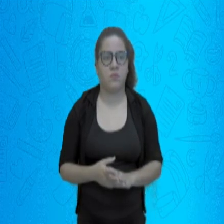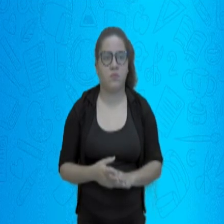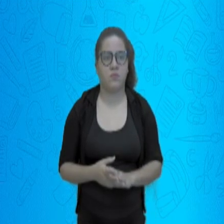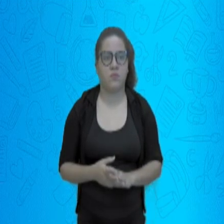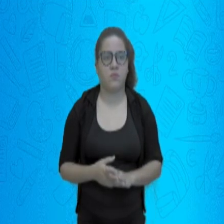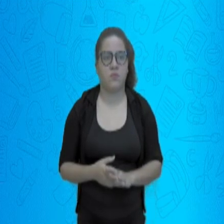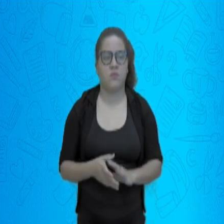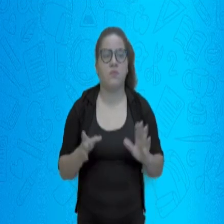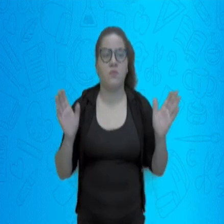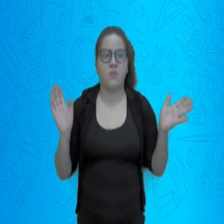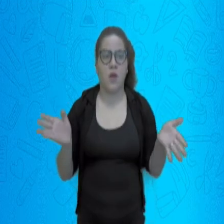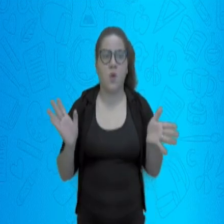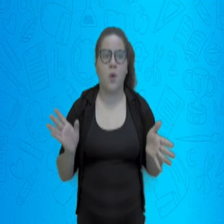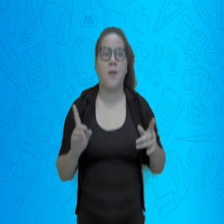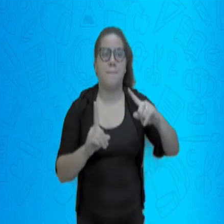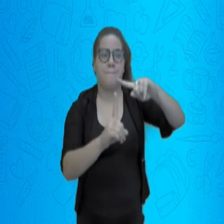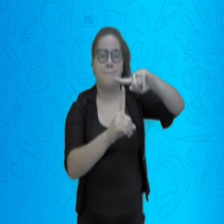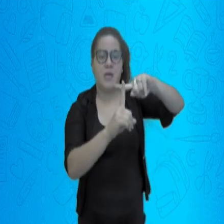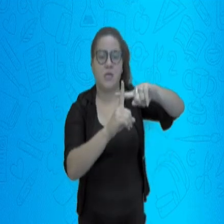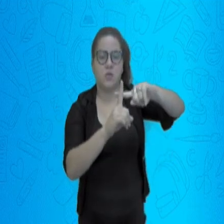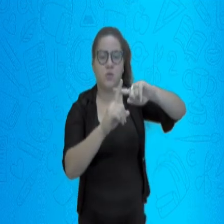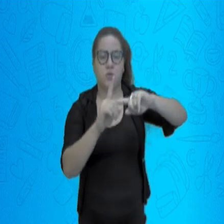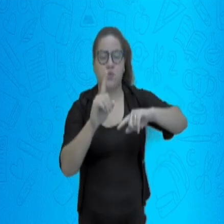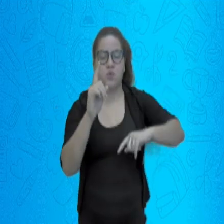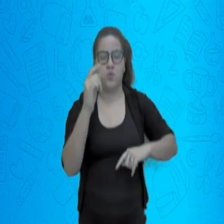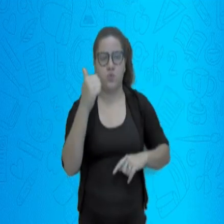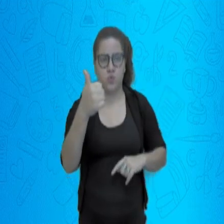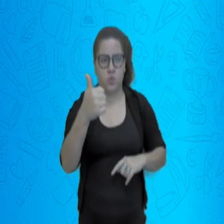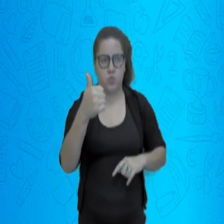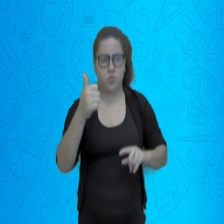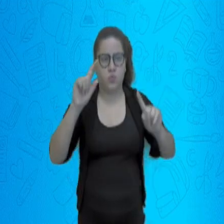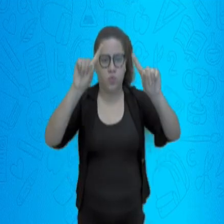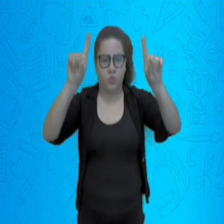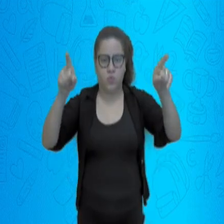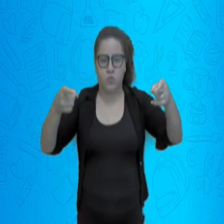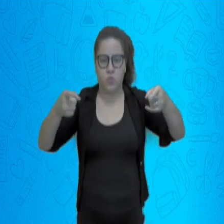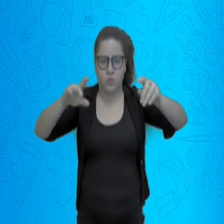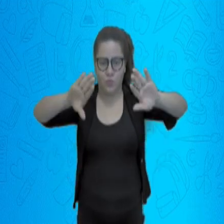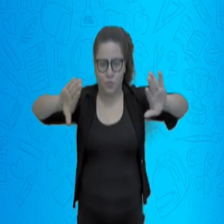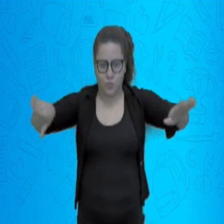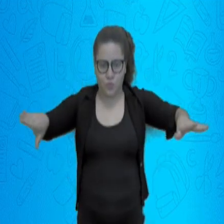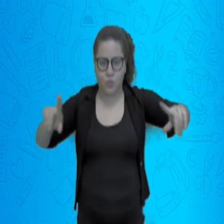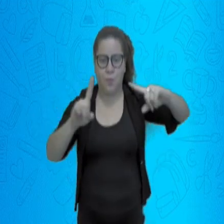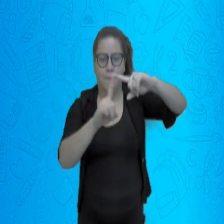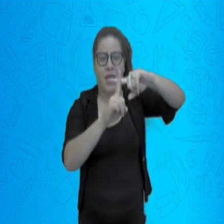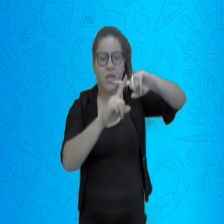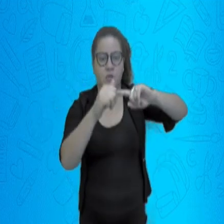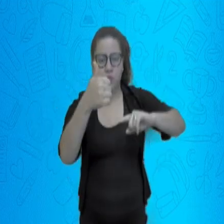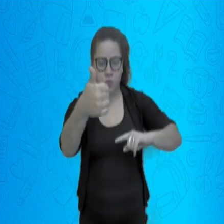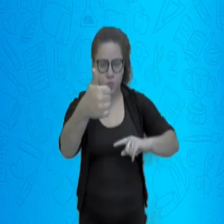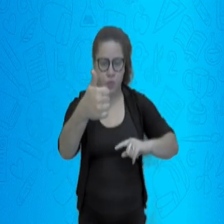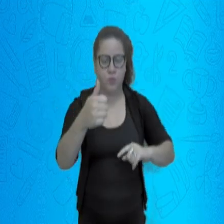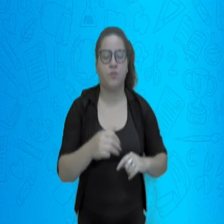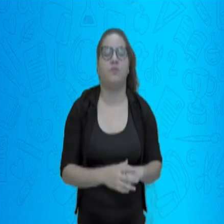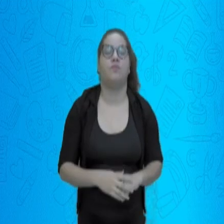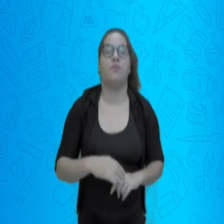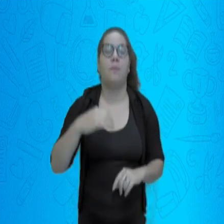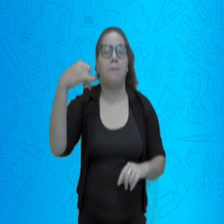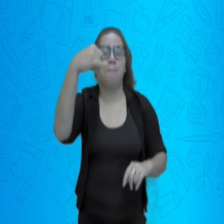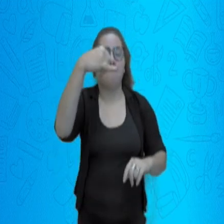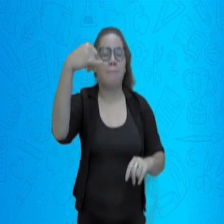Então, olha, +1, eu vou tirar o parêntese, vai ficar 1, +1, menos...